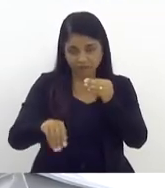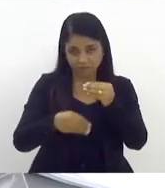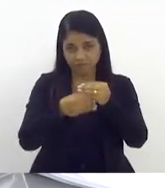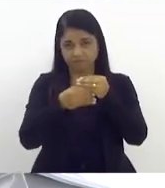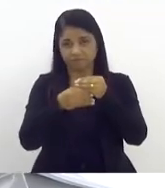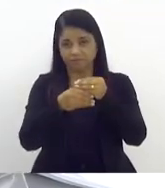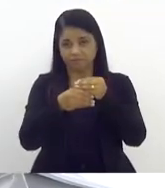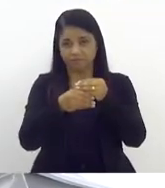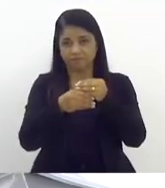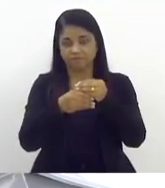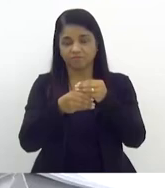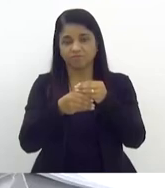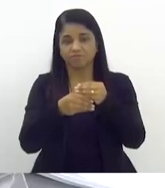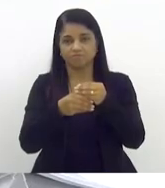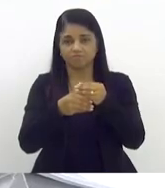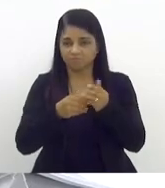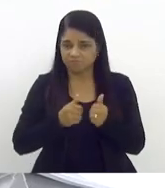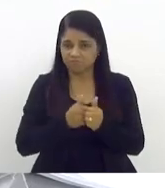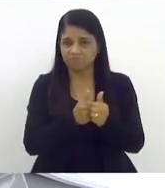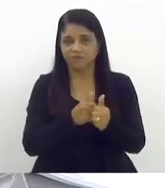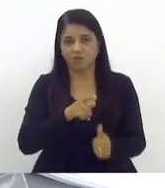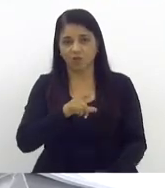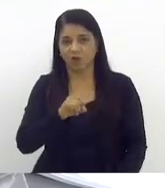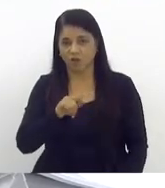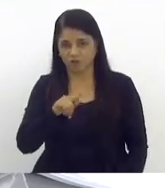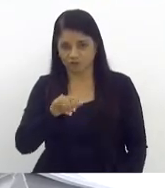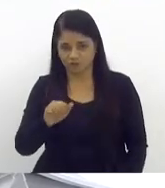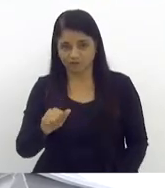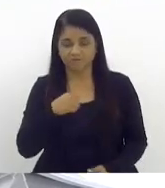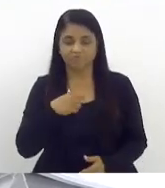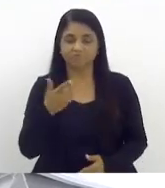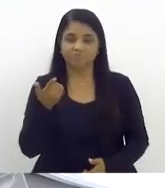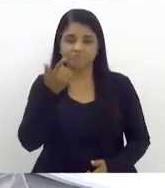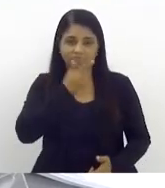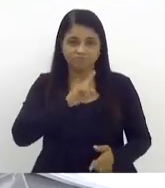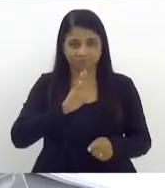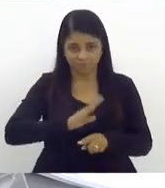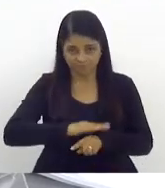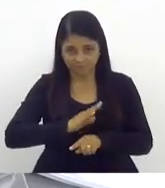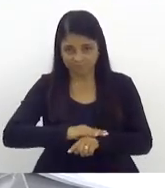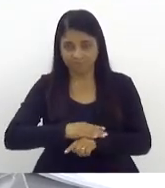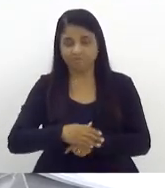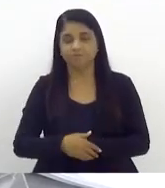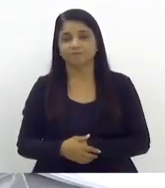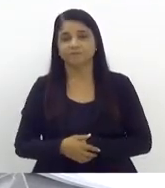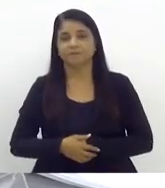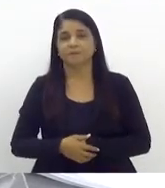ganhar celeridade, ganhar tempo, eu